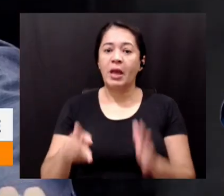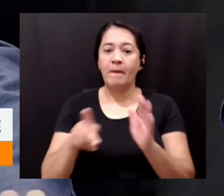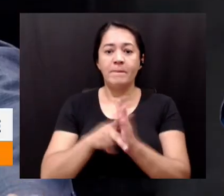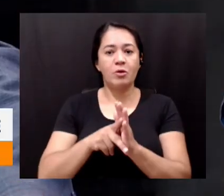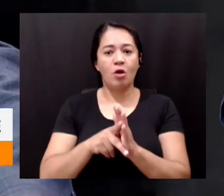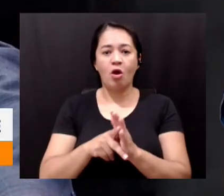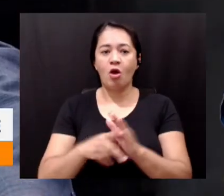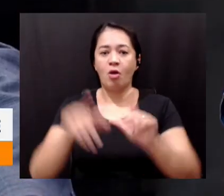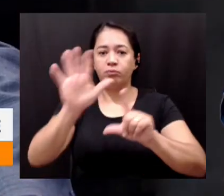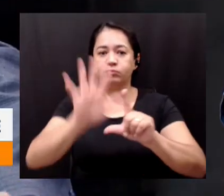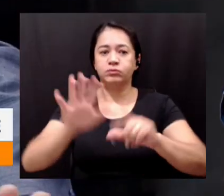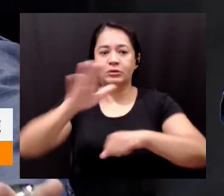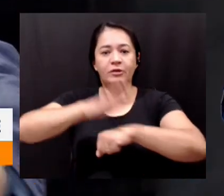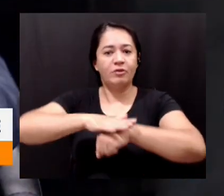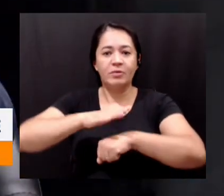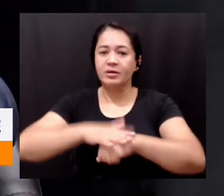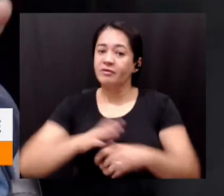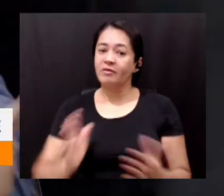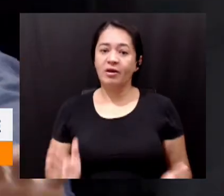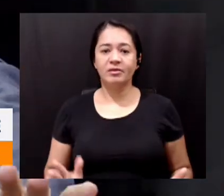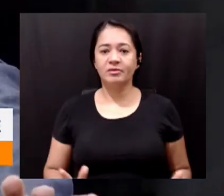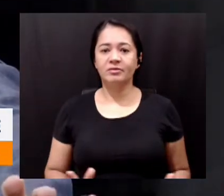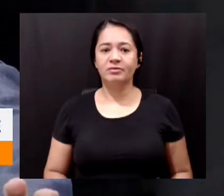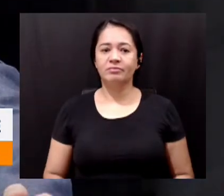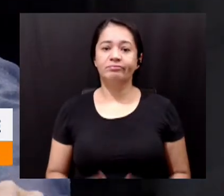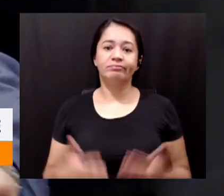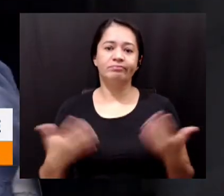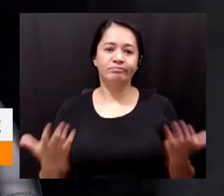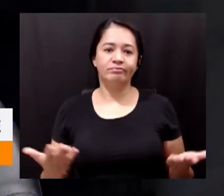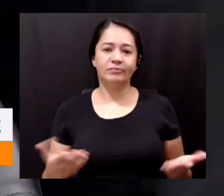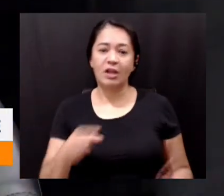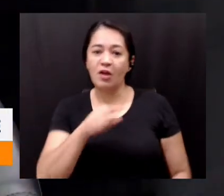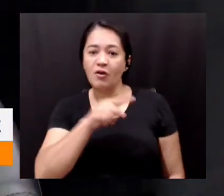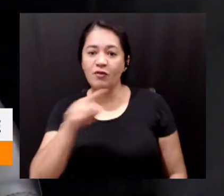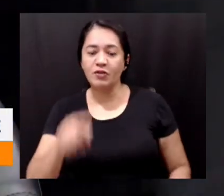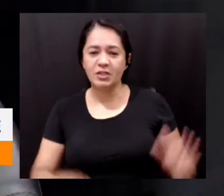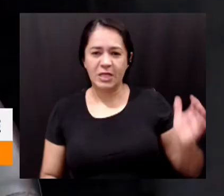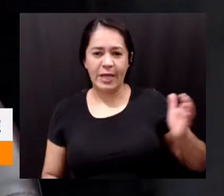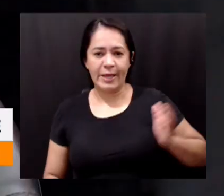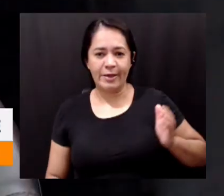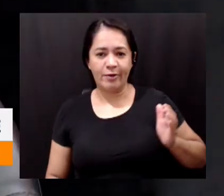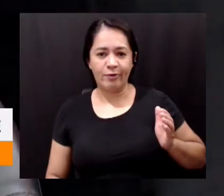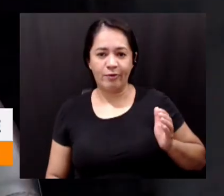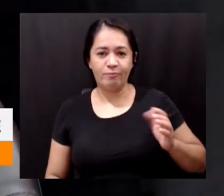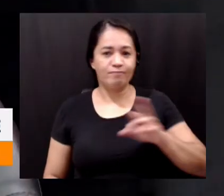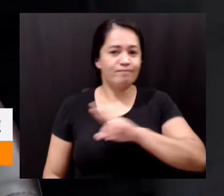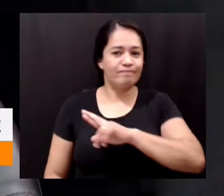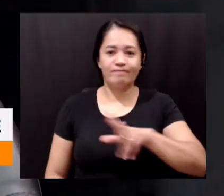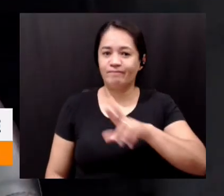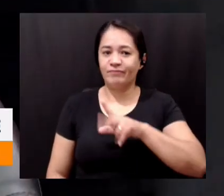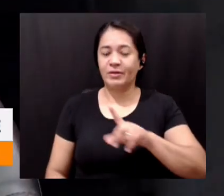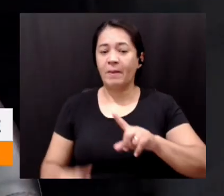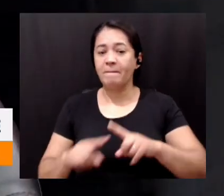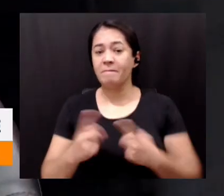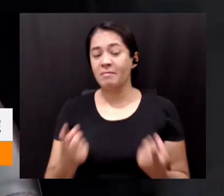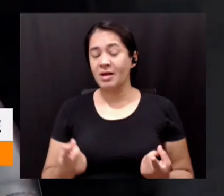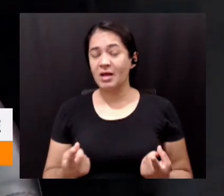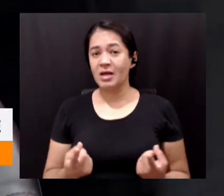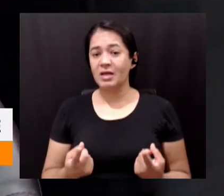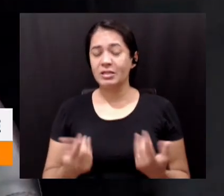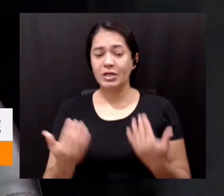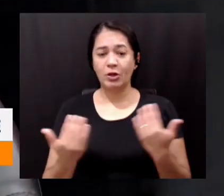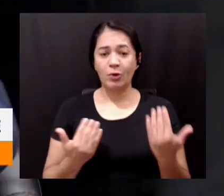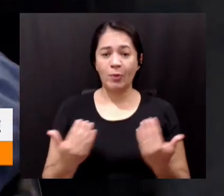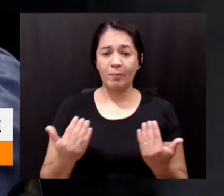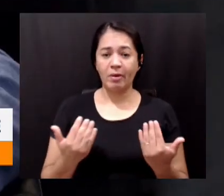própria plataforma, né? Então ninguém vai ficar rico com isso. Acontece que, como é um entretenimento, as pessoas já vão se envolvendo